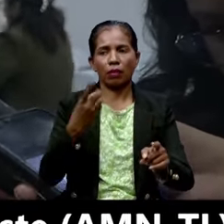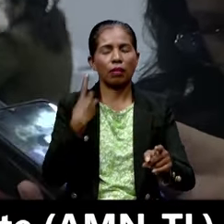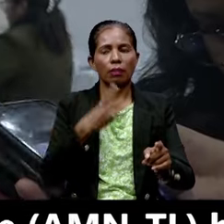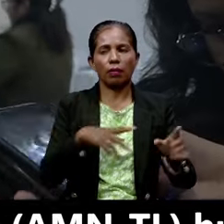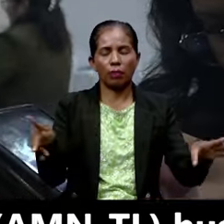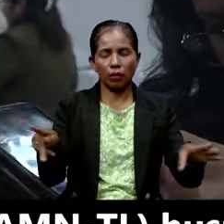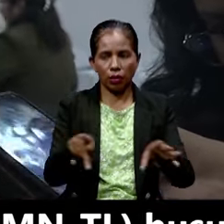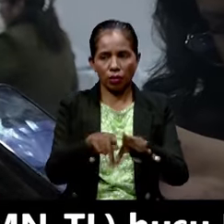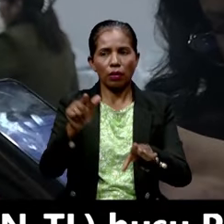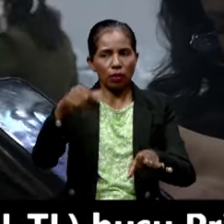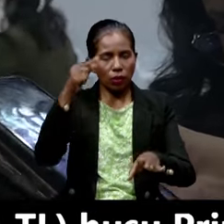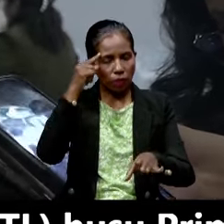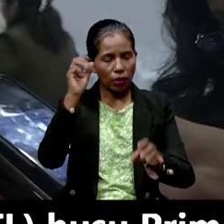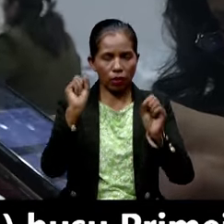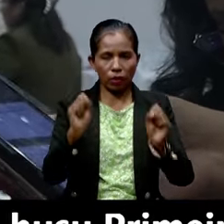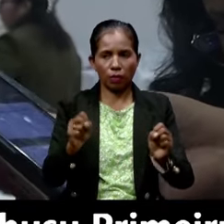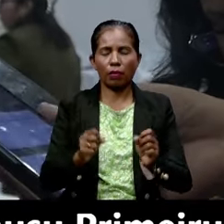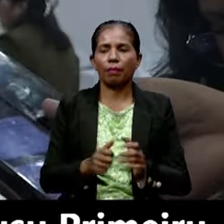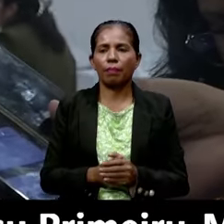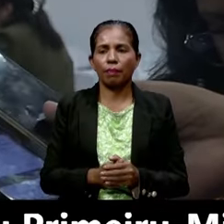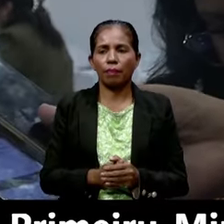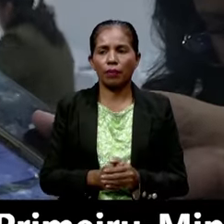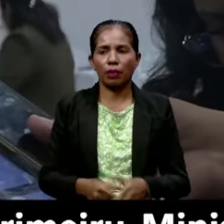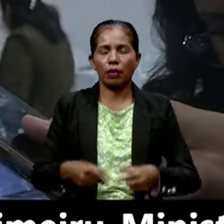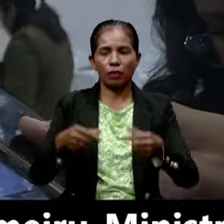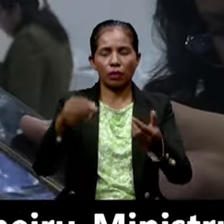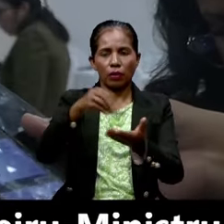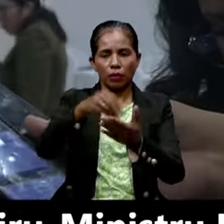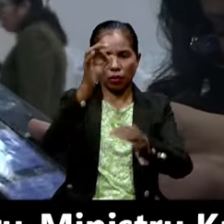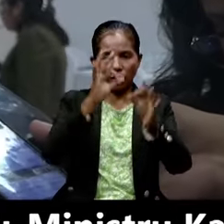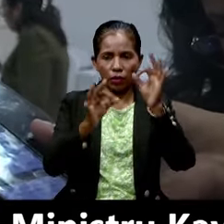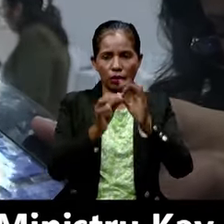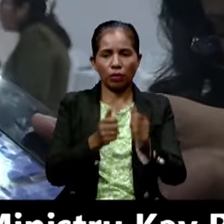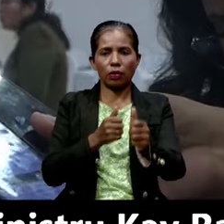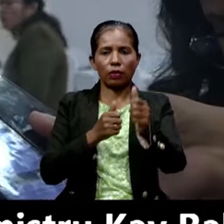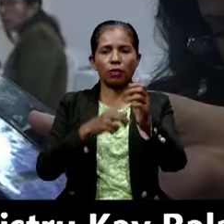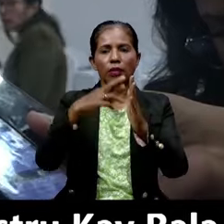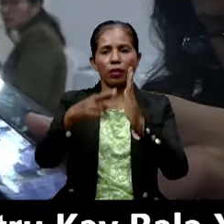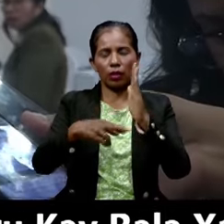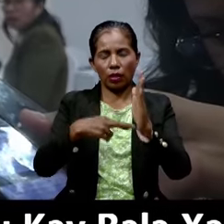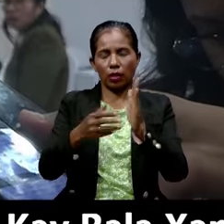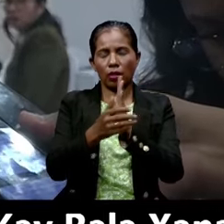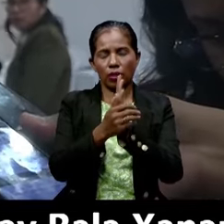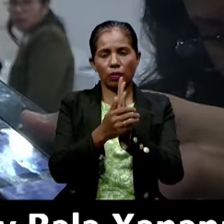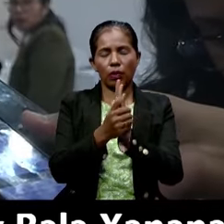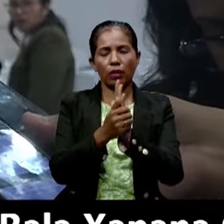ia governo para atu bele fo garantia tuir kapasidade de governo ia atu povo